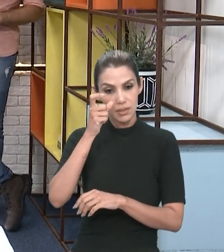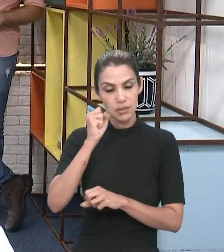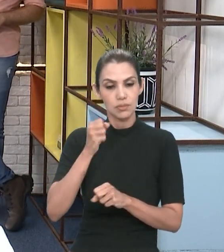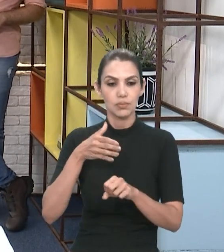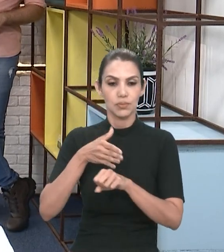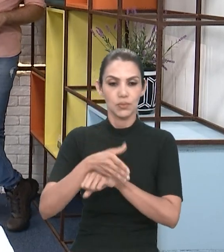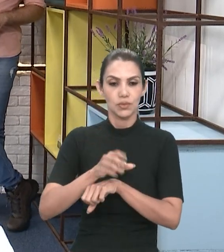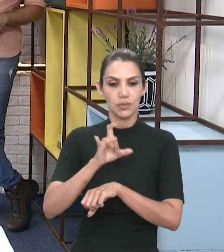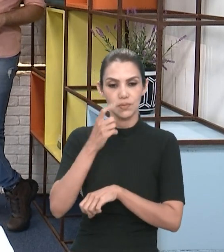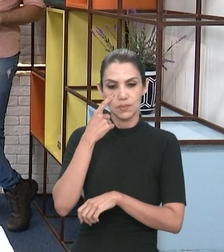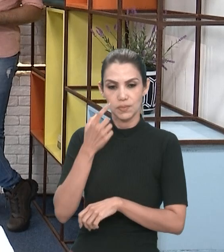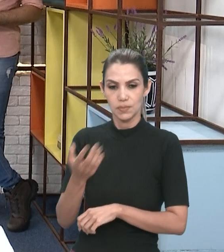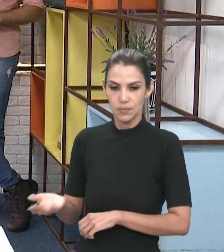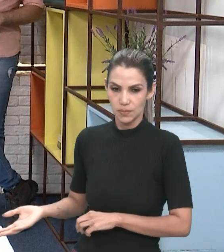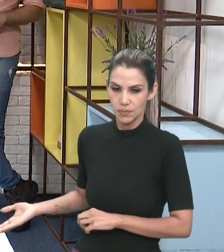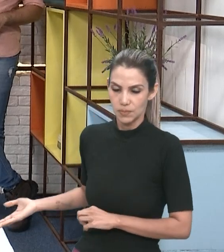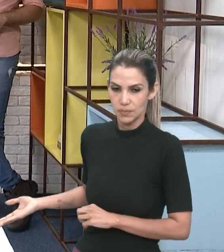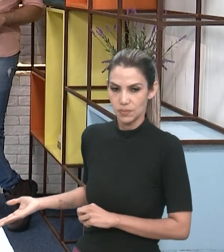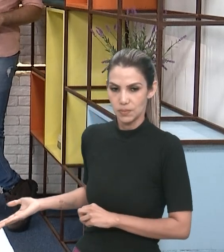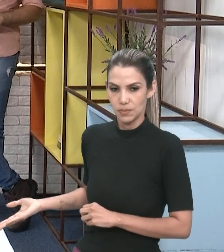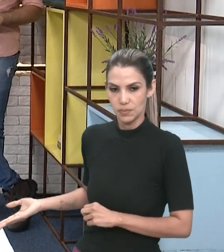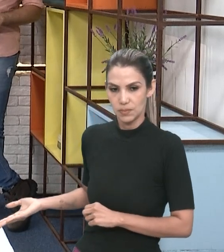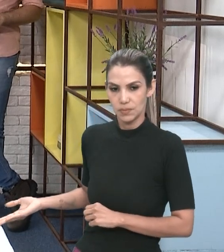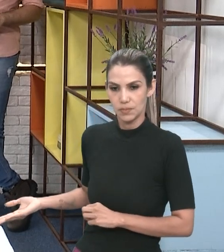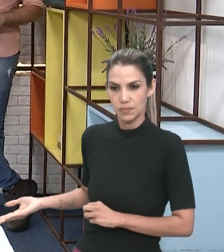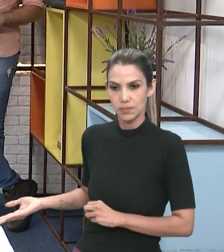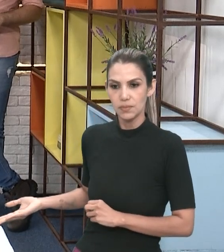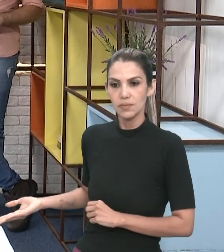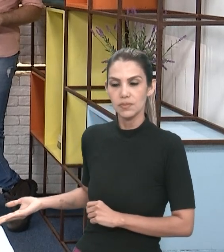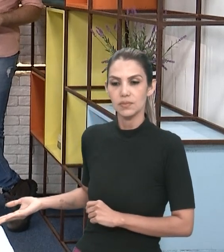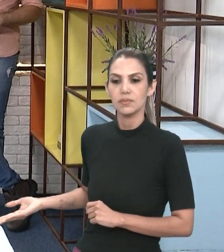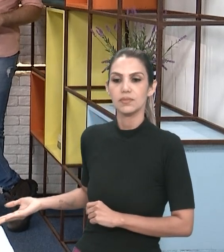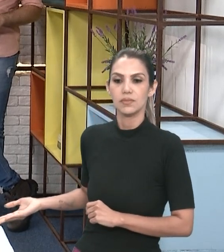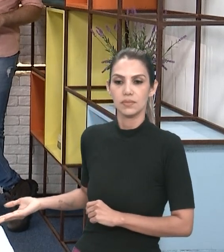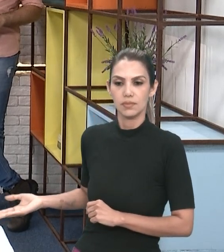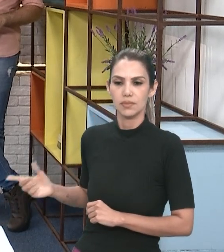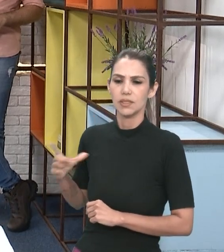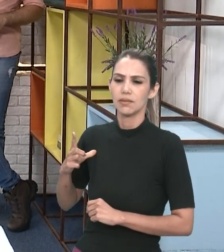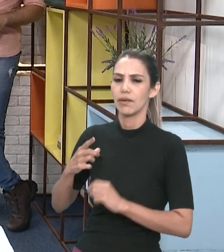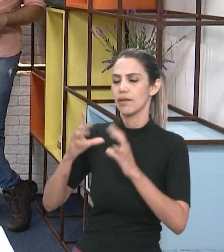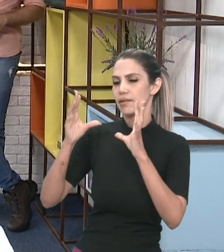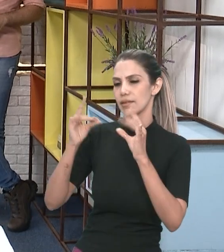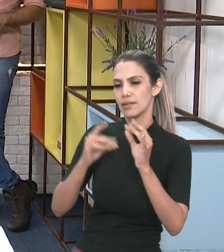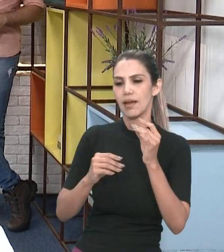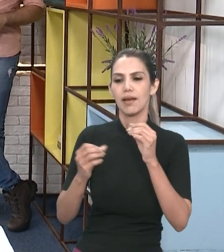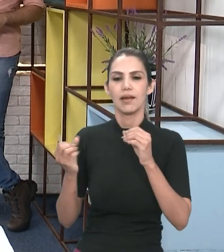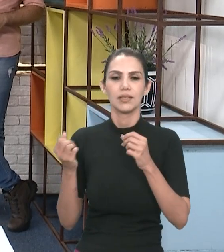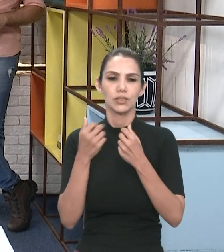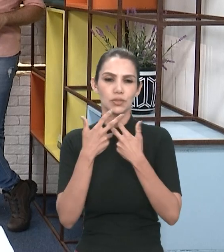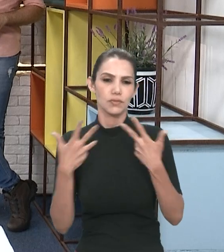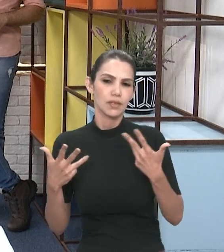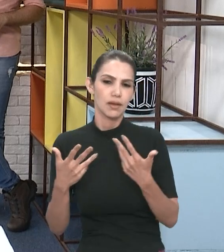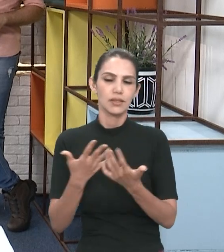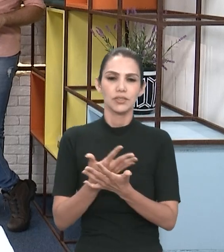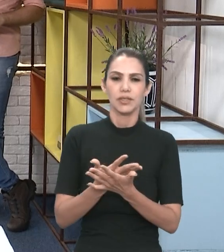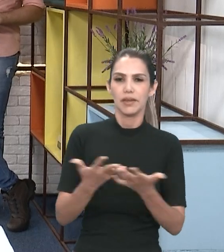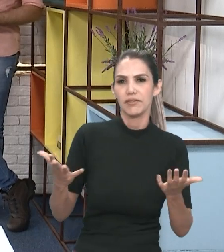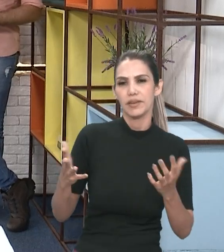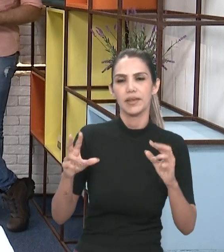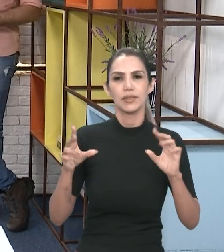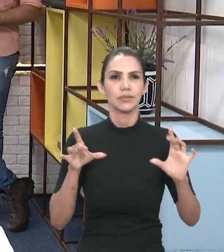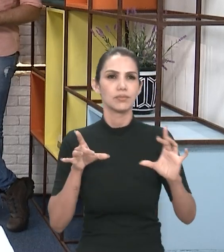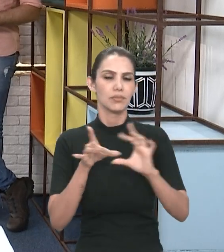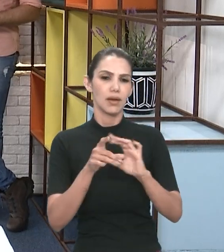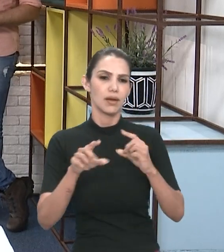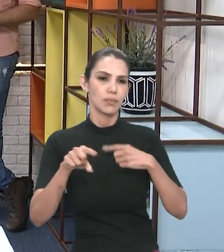aqui embaixo, o @EMACUFG. Lá você também vai saber muitas novidades sobre todos os eventos que envolvem música, que